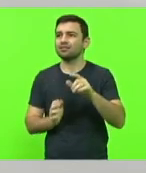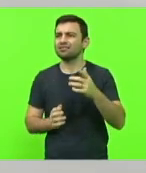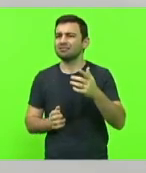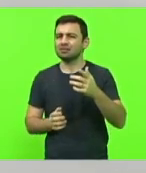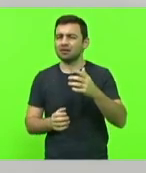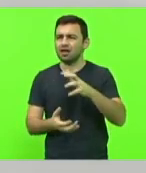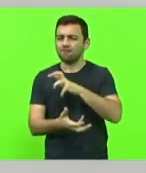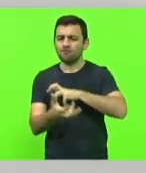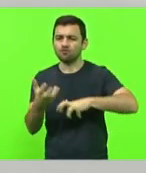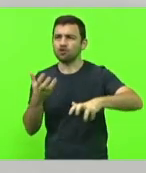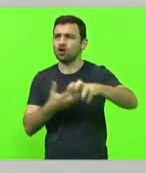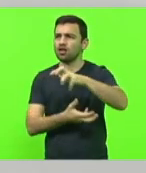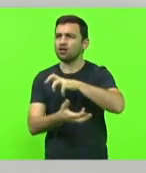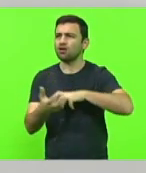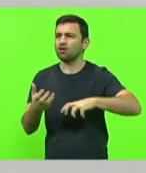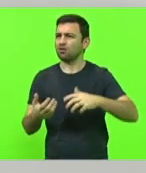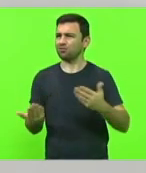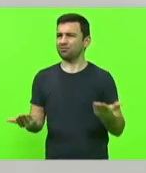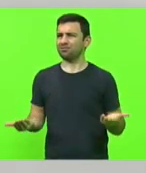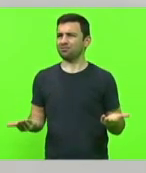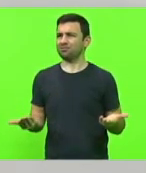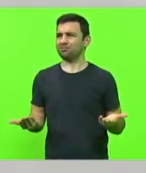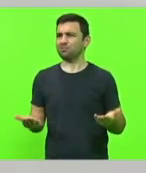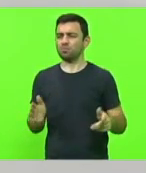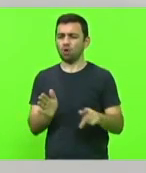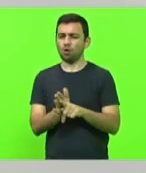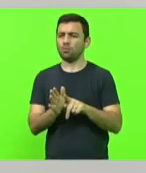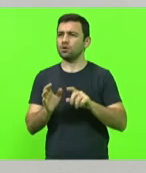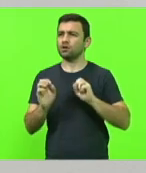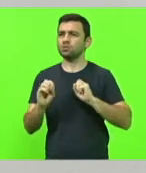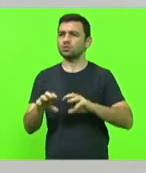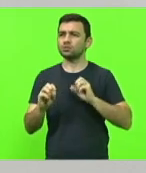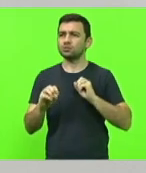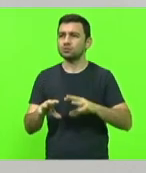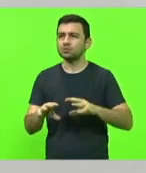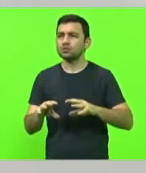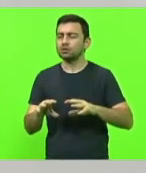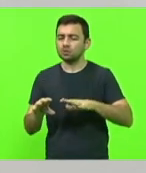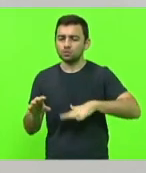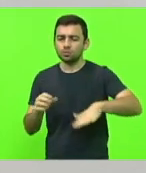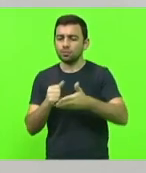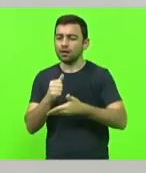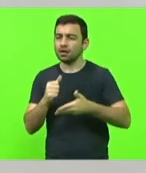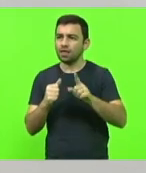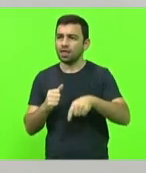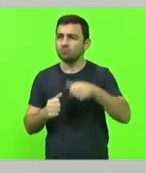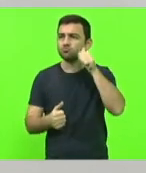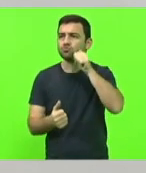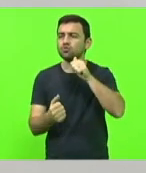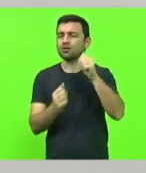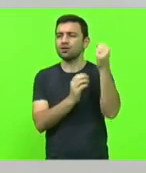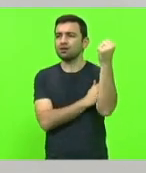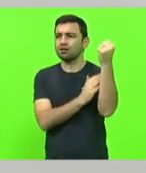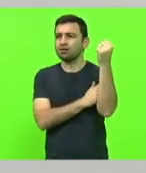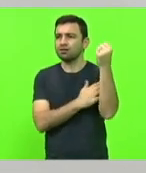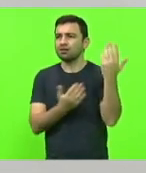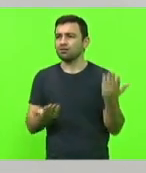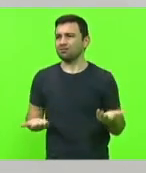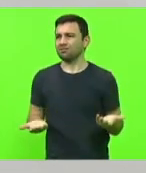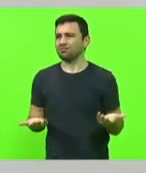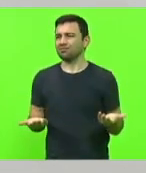de lei revolucionário para a educação básica de cunho feminista. Ora, o que nós aprovamos aqui, deputado Minuto,